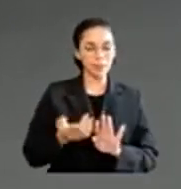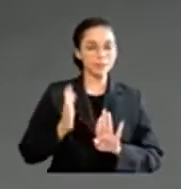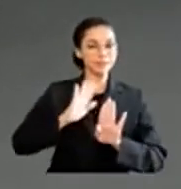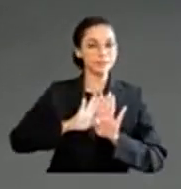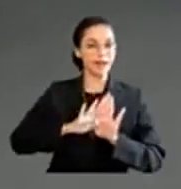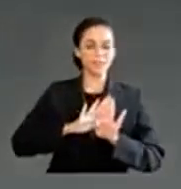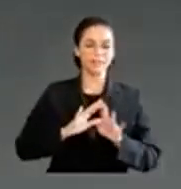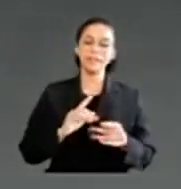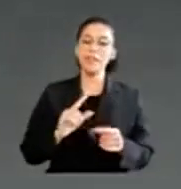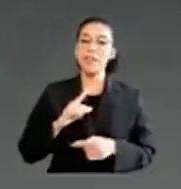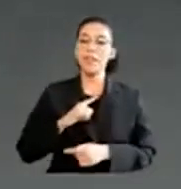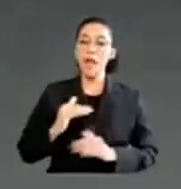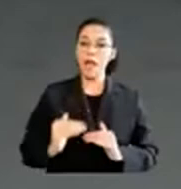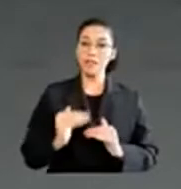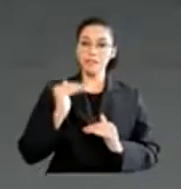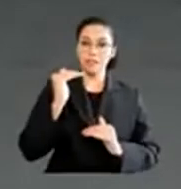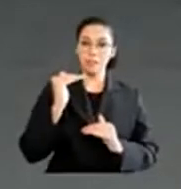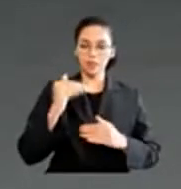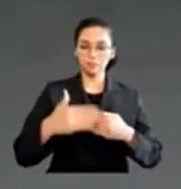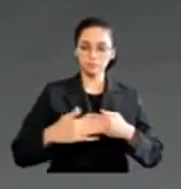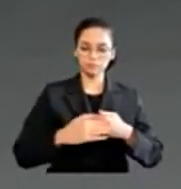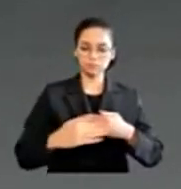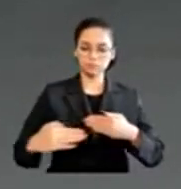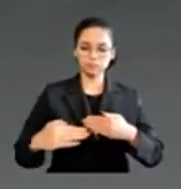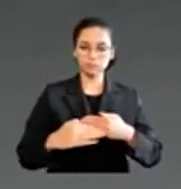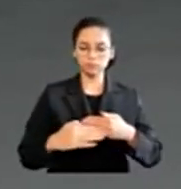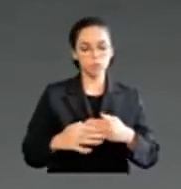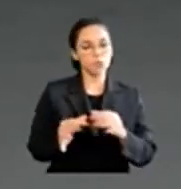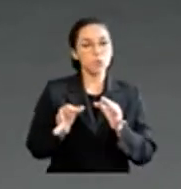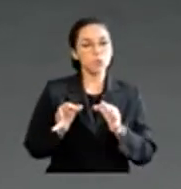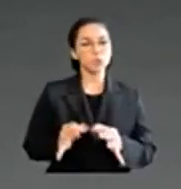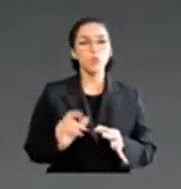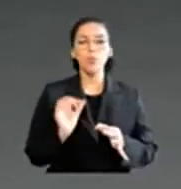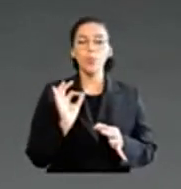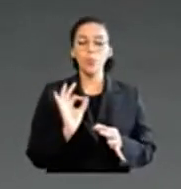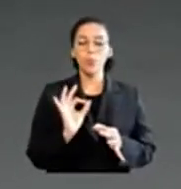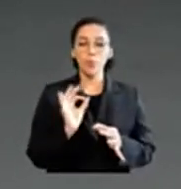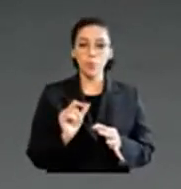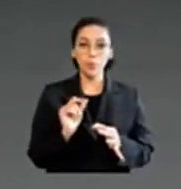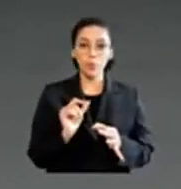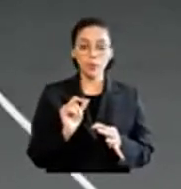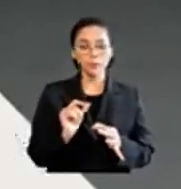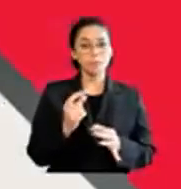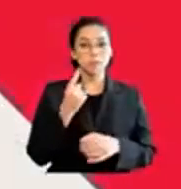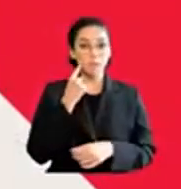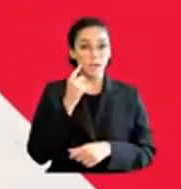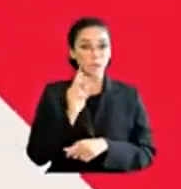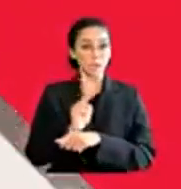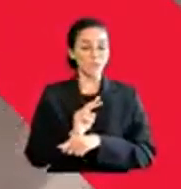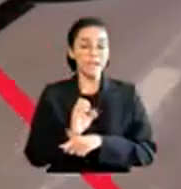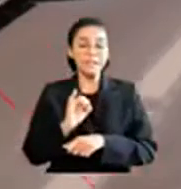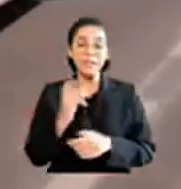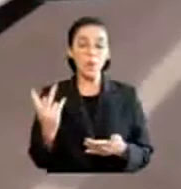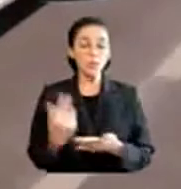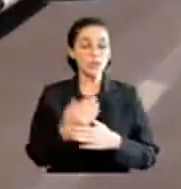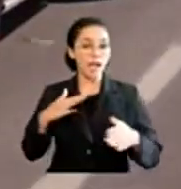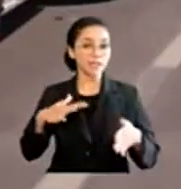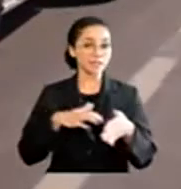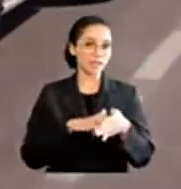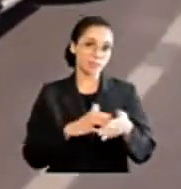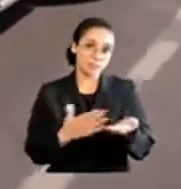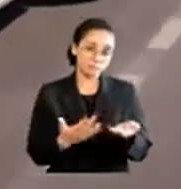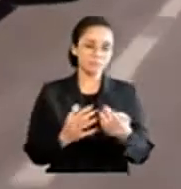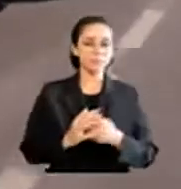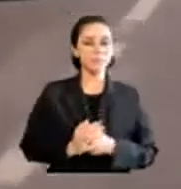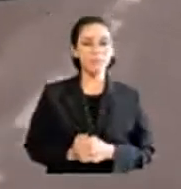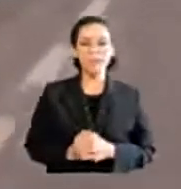de colisão, justamente para preservar a peça e o bolso do nosso cliente no eventual acidente. Vale a gente dizer também